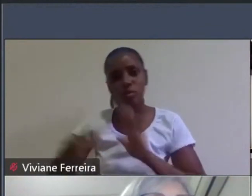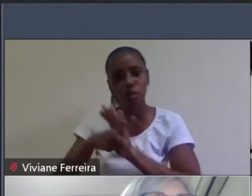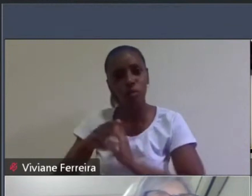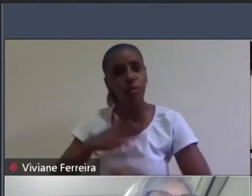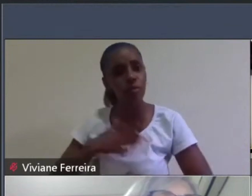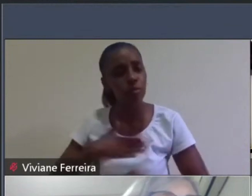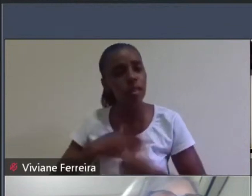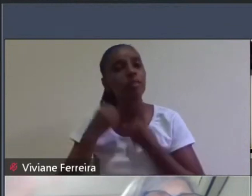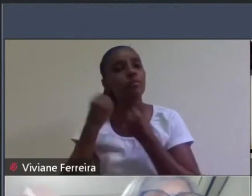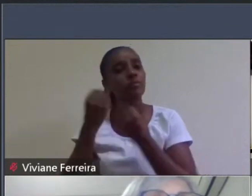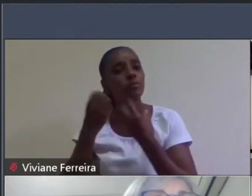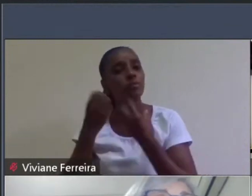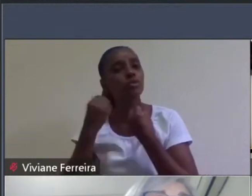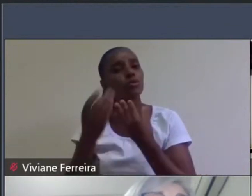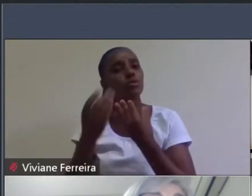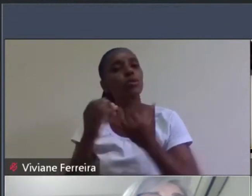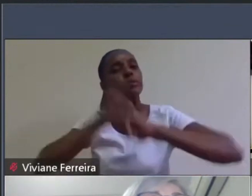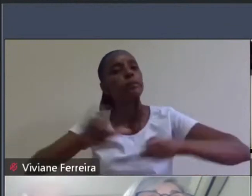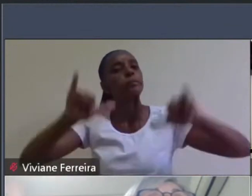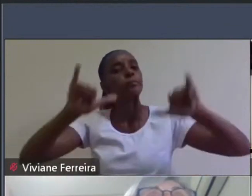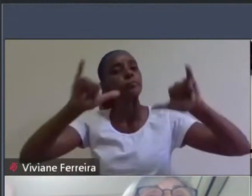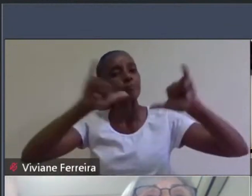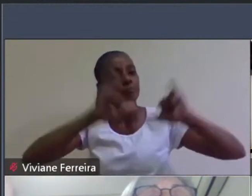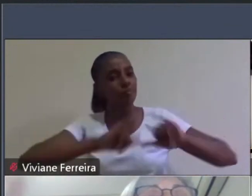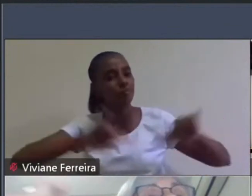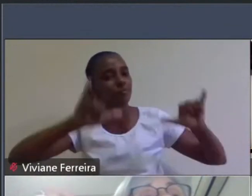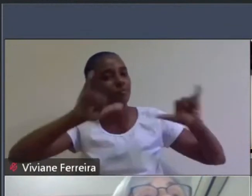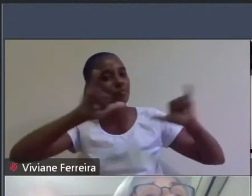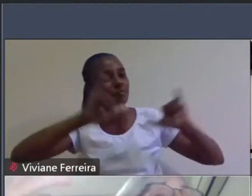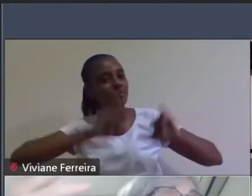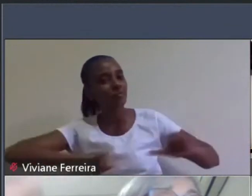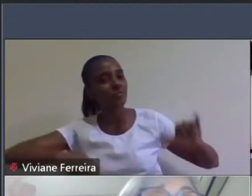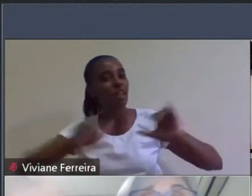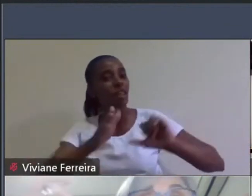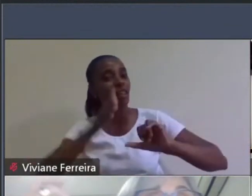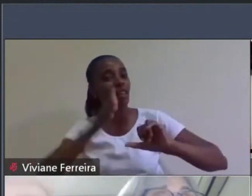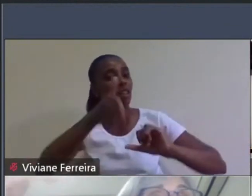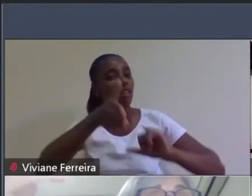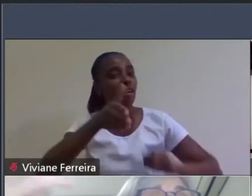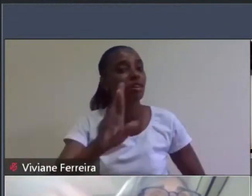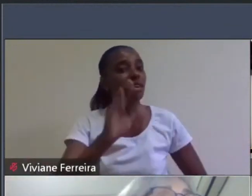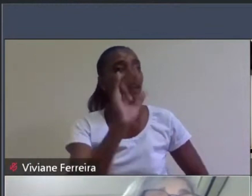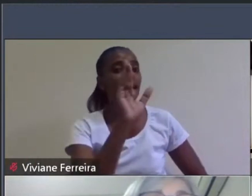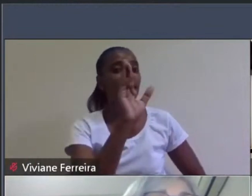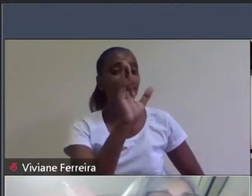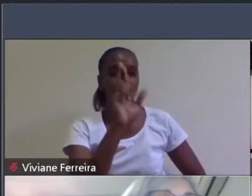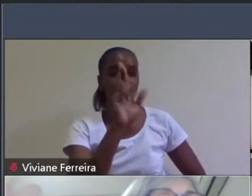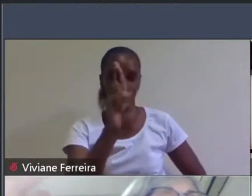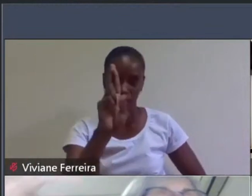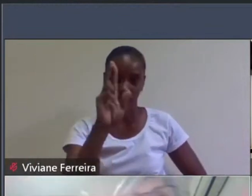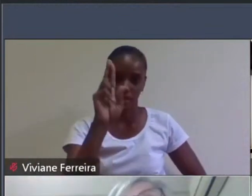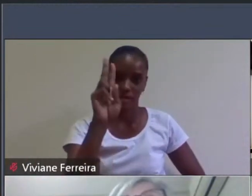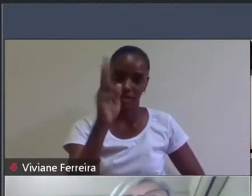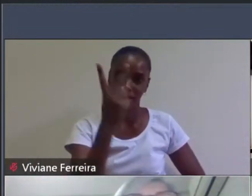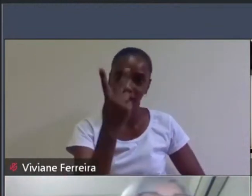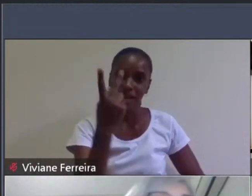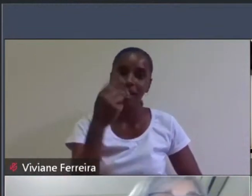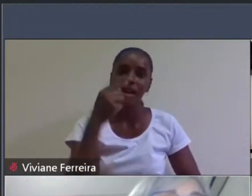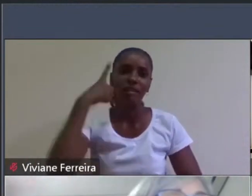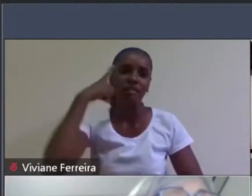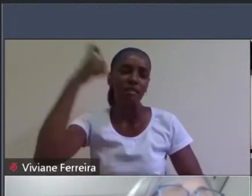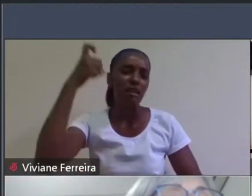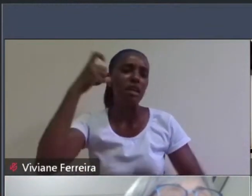histórias para o RH. As empresas hoje buscam, por exemplo, inovações, ideias. Eu escreveria, eu